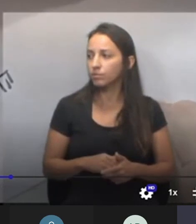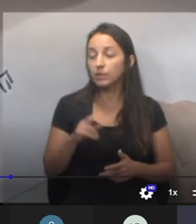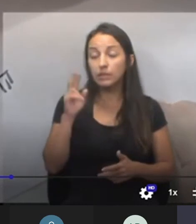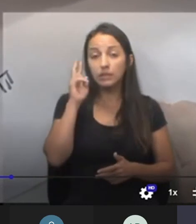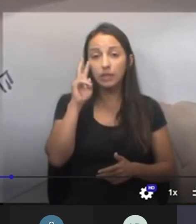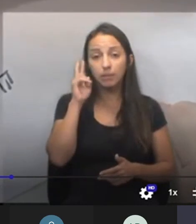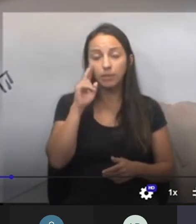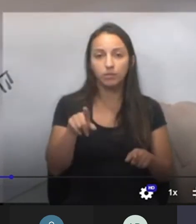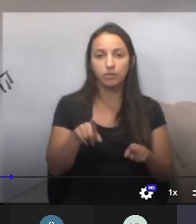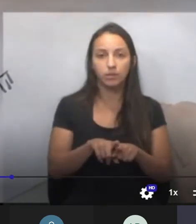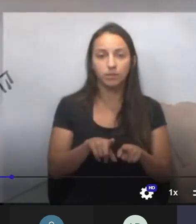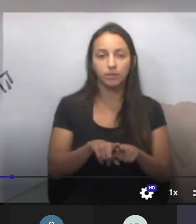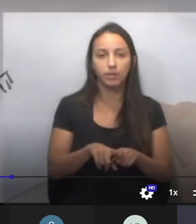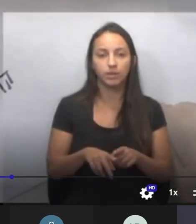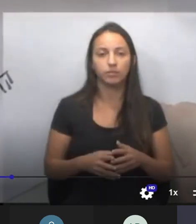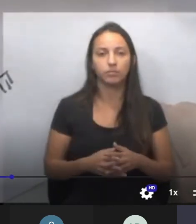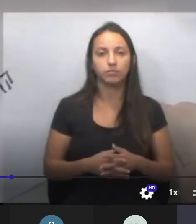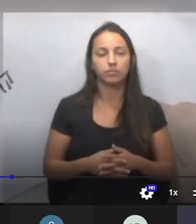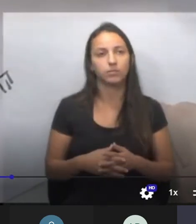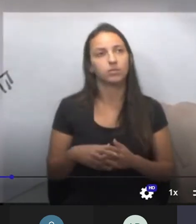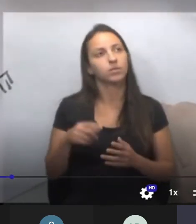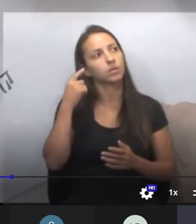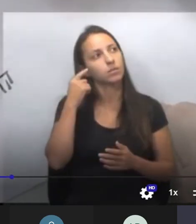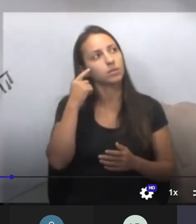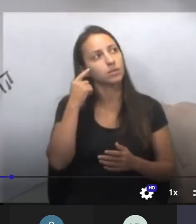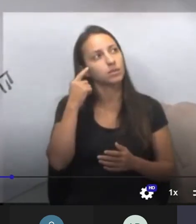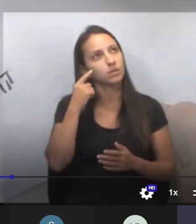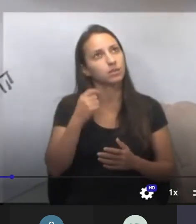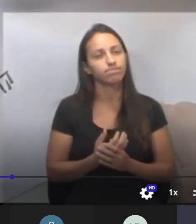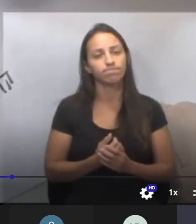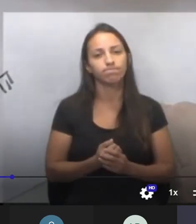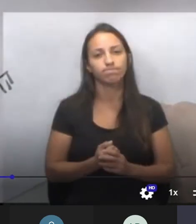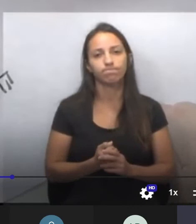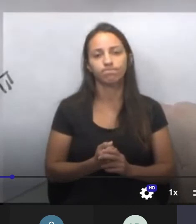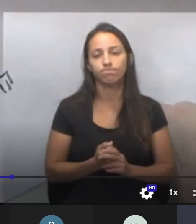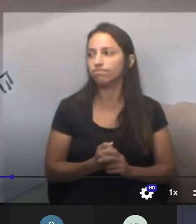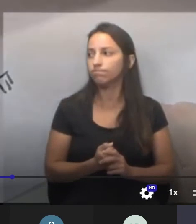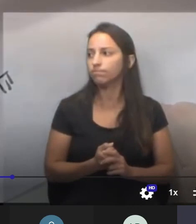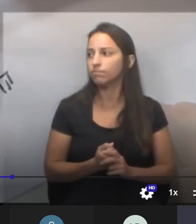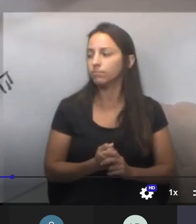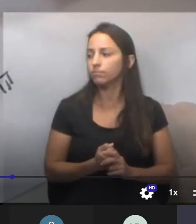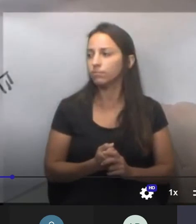E lembrando que a maneira como eu pensei aqui,